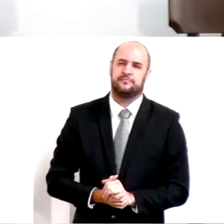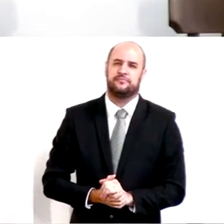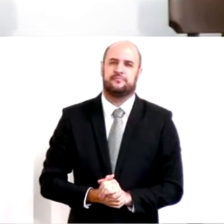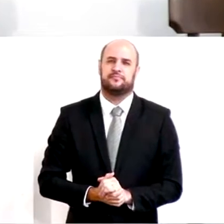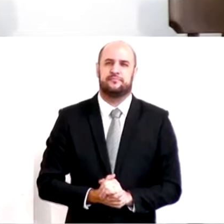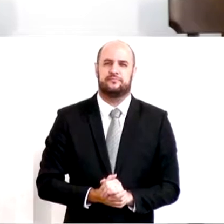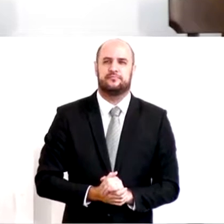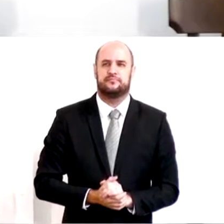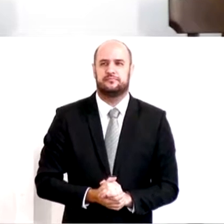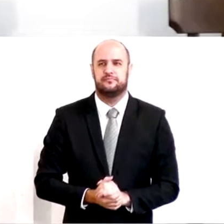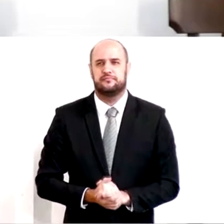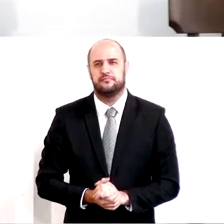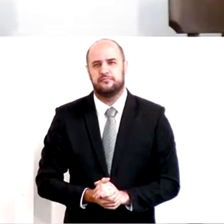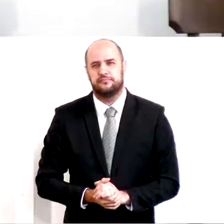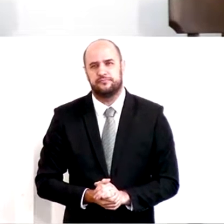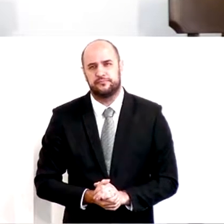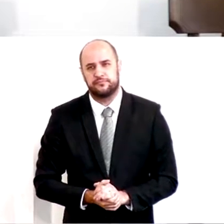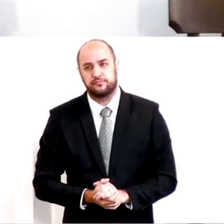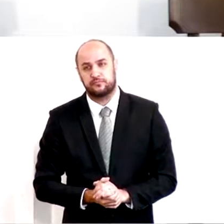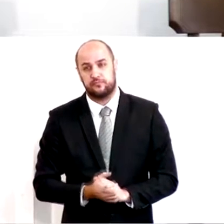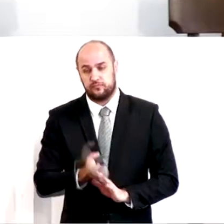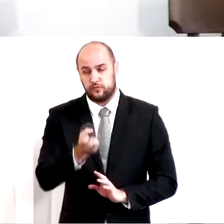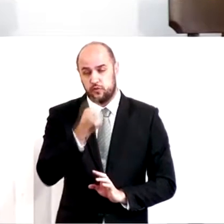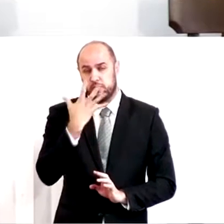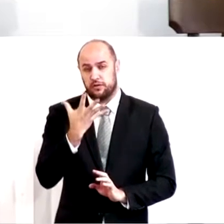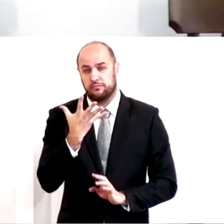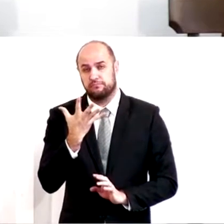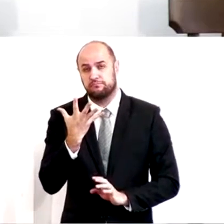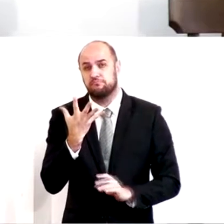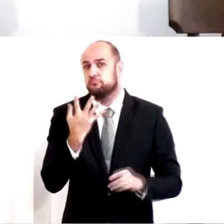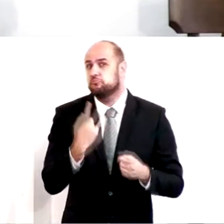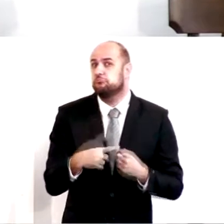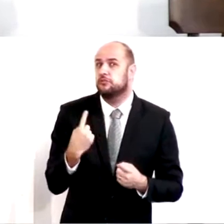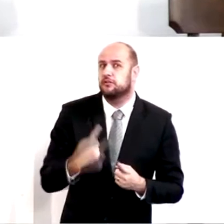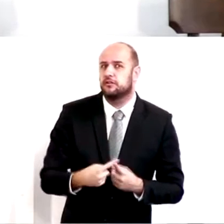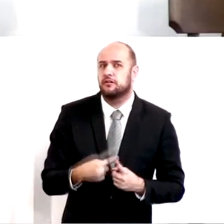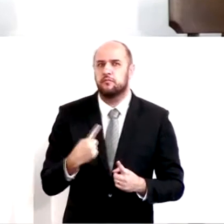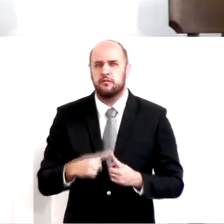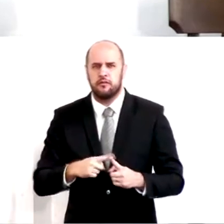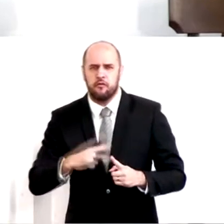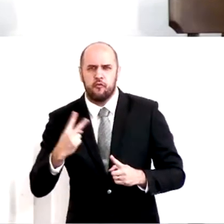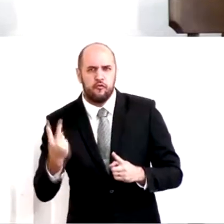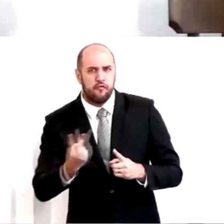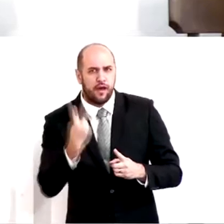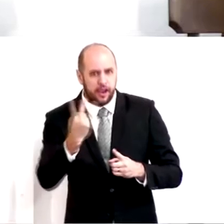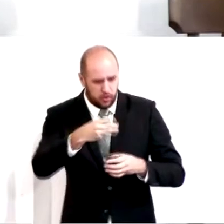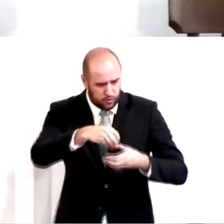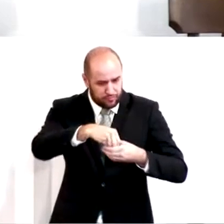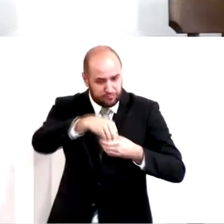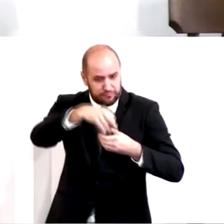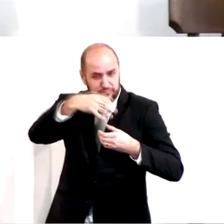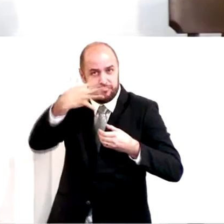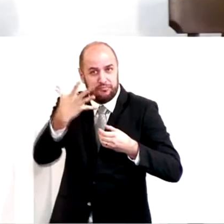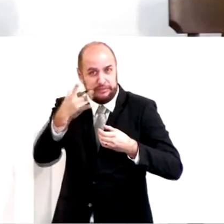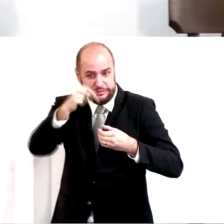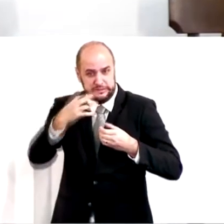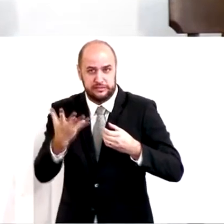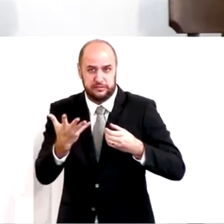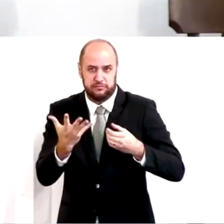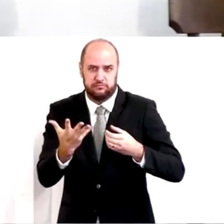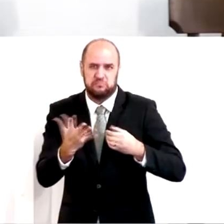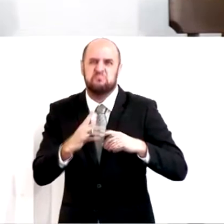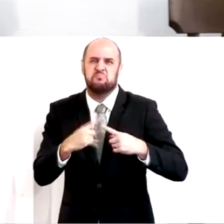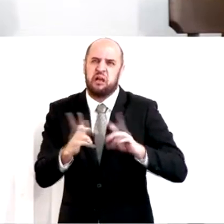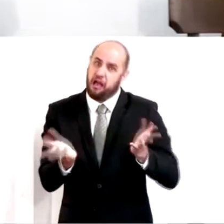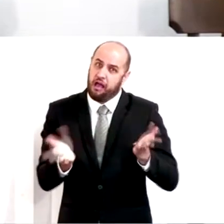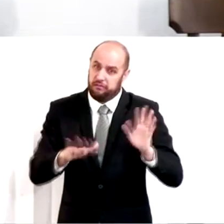Faz bem? Por quê? Porque o valor está na essência. Você pode até não